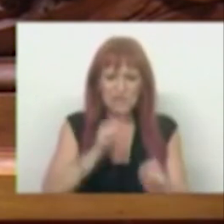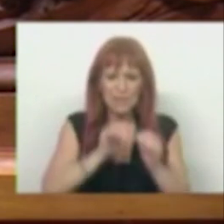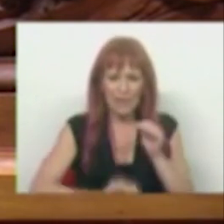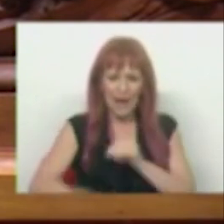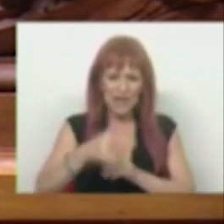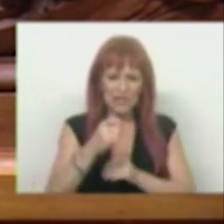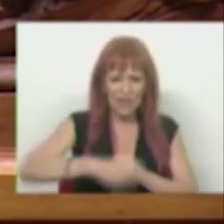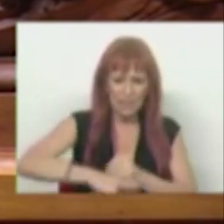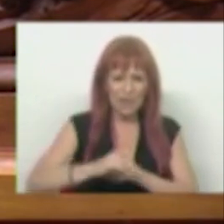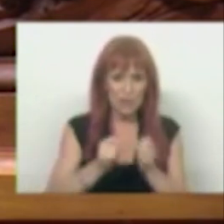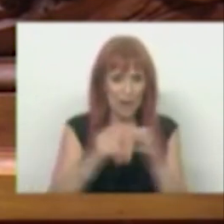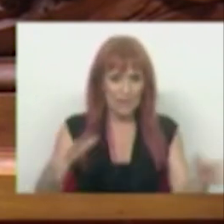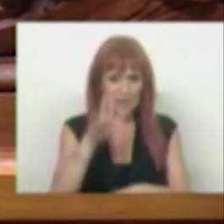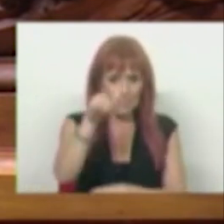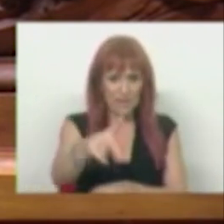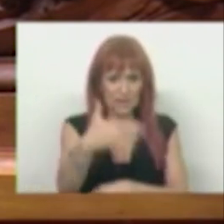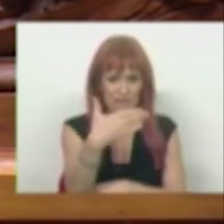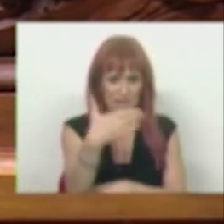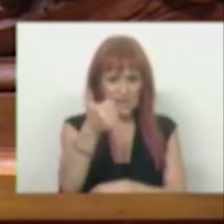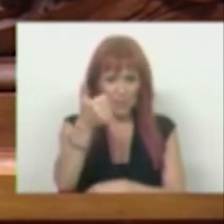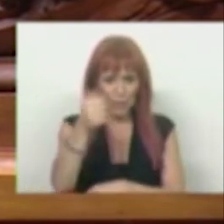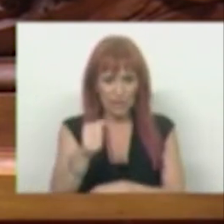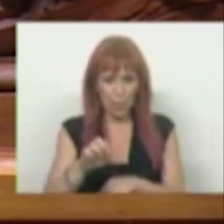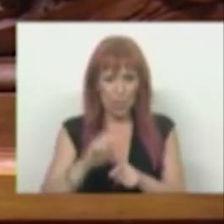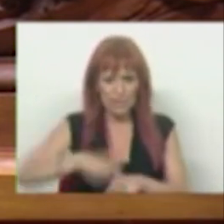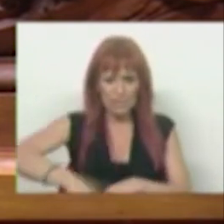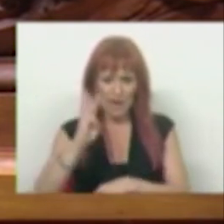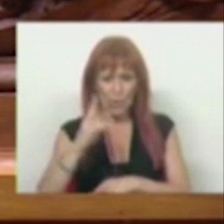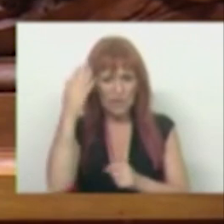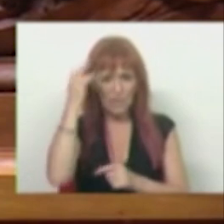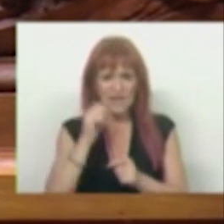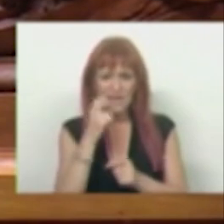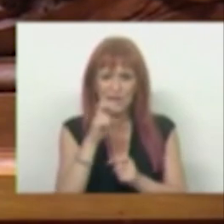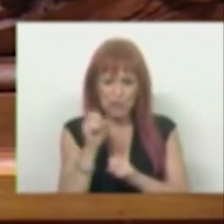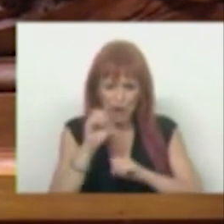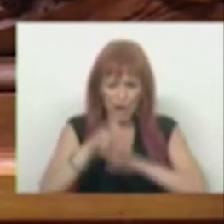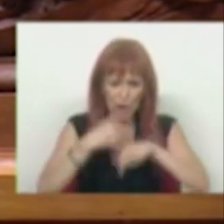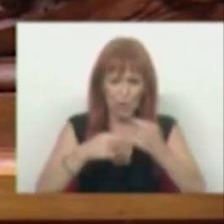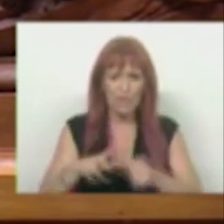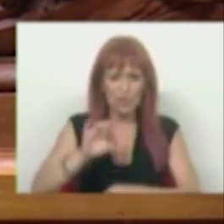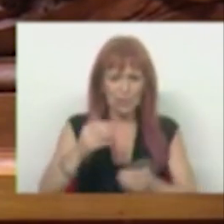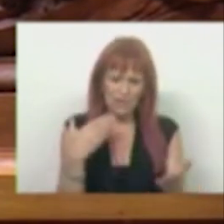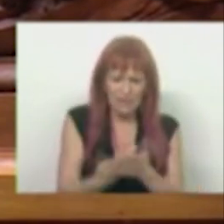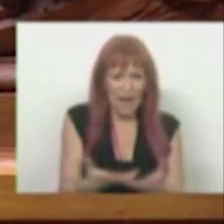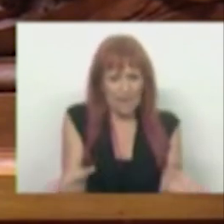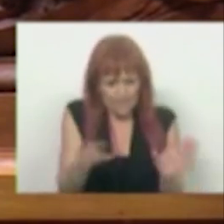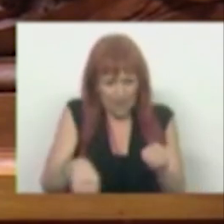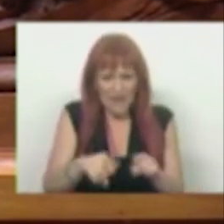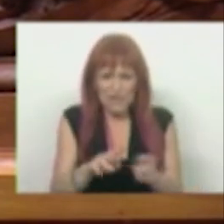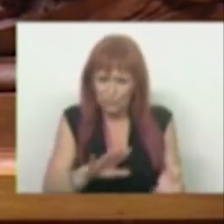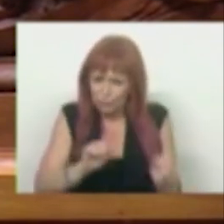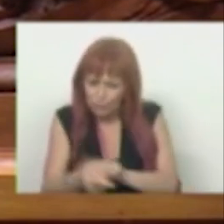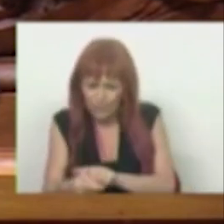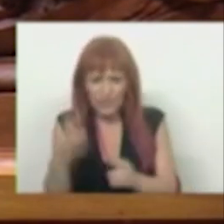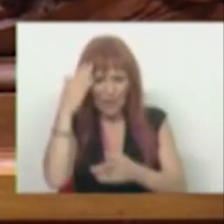do Tâmega, que aumenta 1.158 MW de capacidade de energia renovável ao país e ainda para mais acrescenta